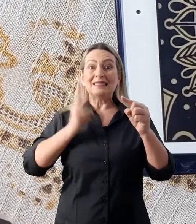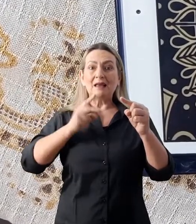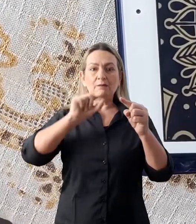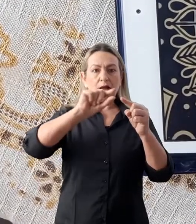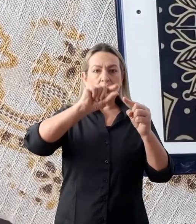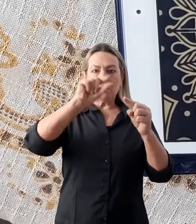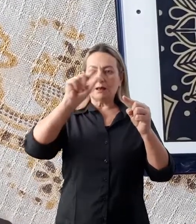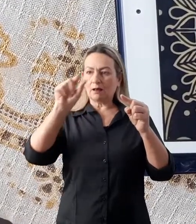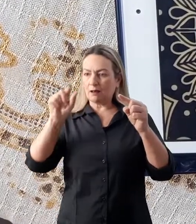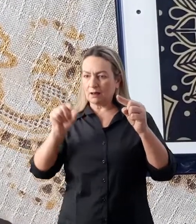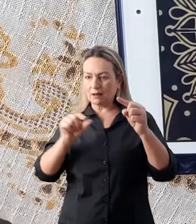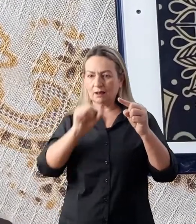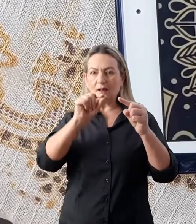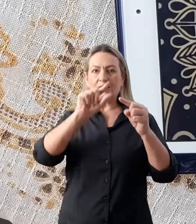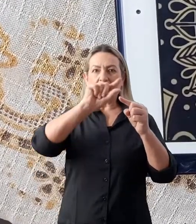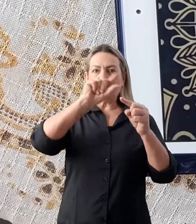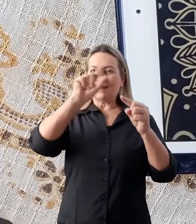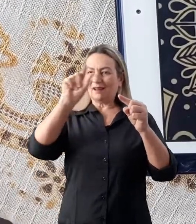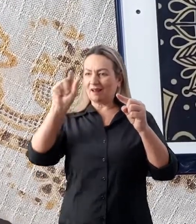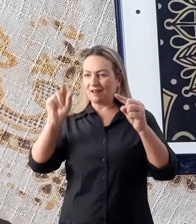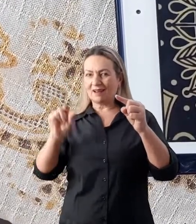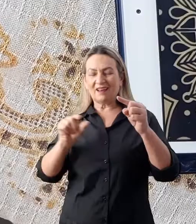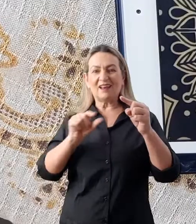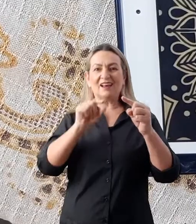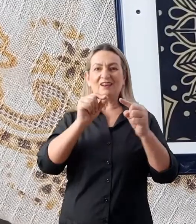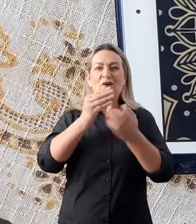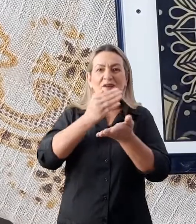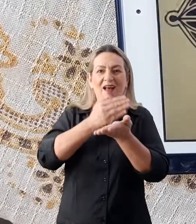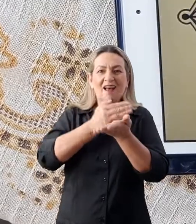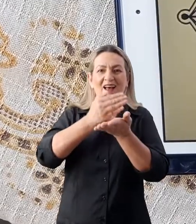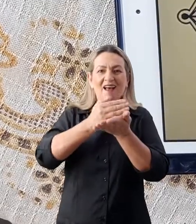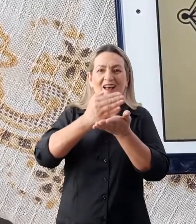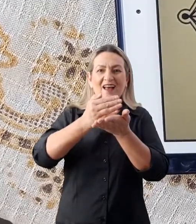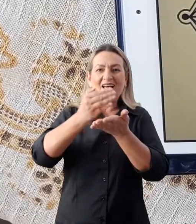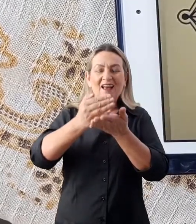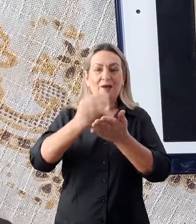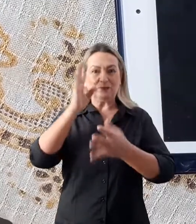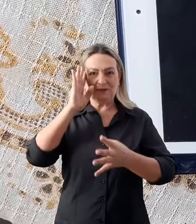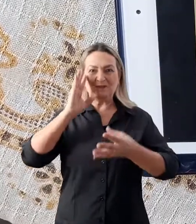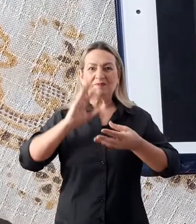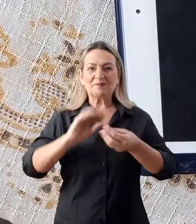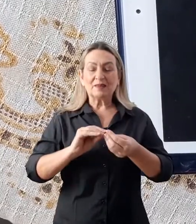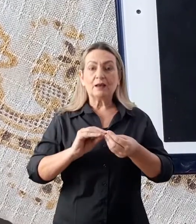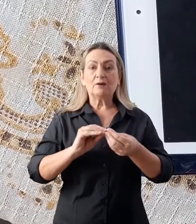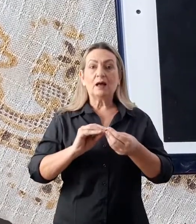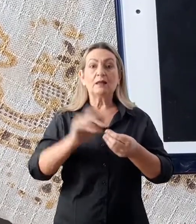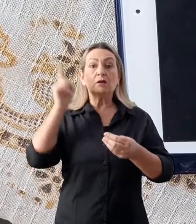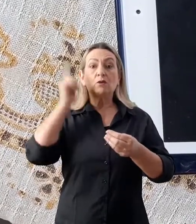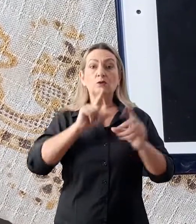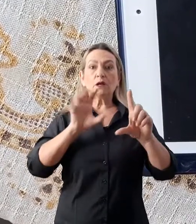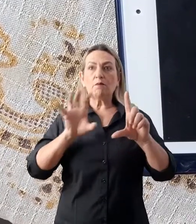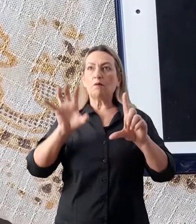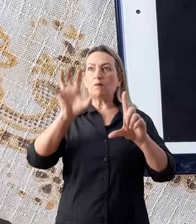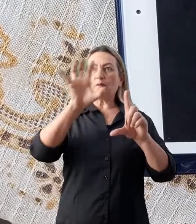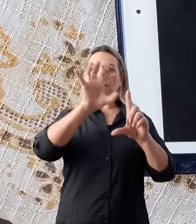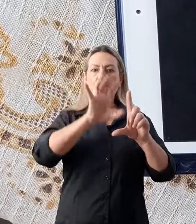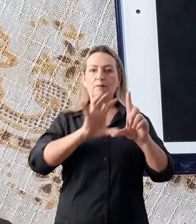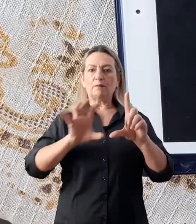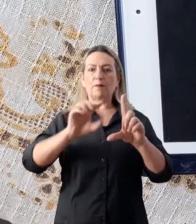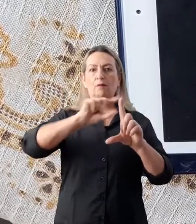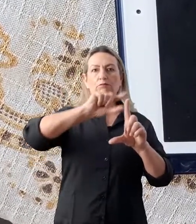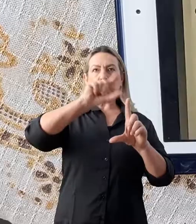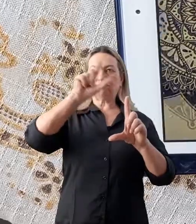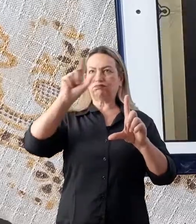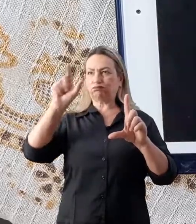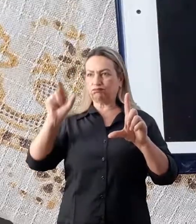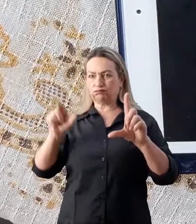uma divisão, outra divisão aqui, até chegar numa estrutura maior ao